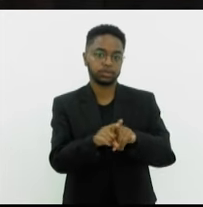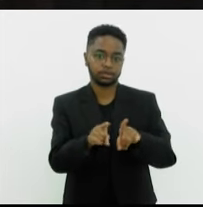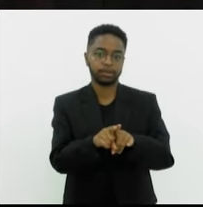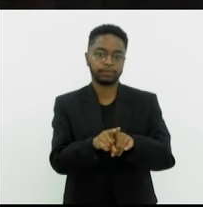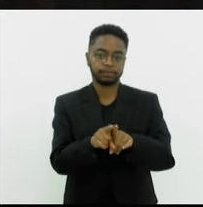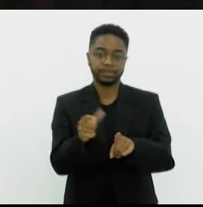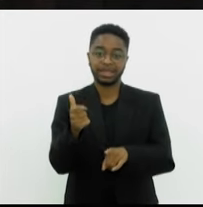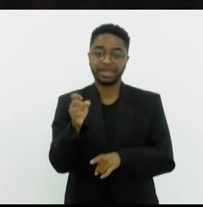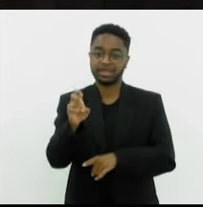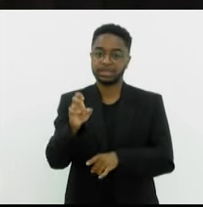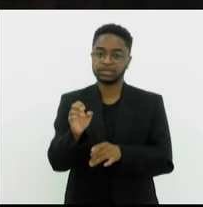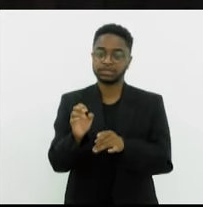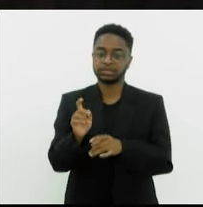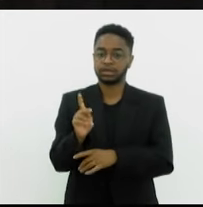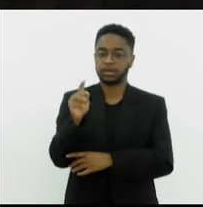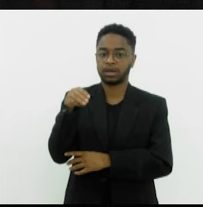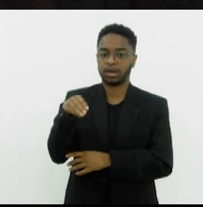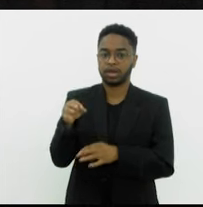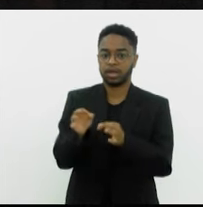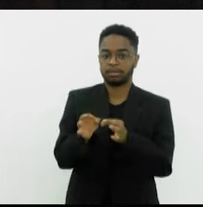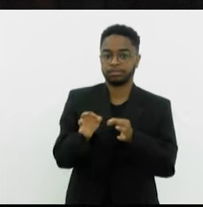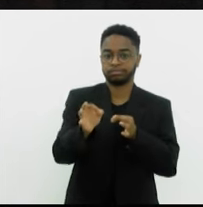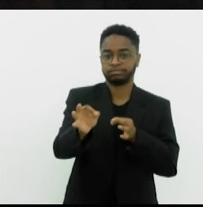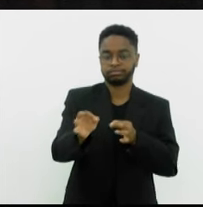15 quilômetros quadrados de área.